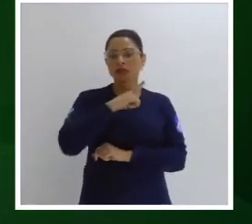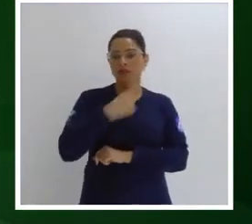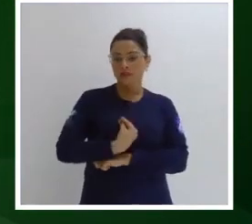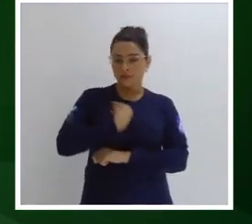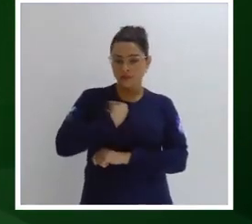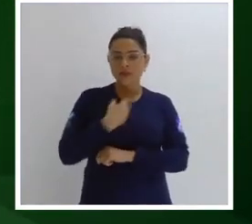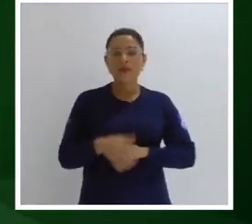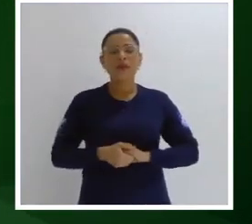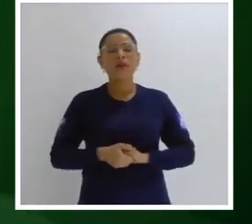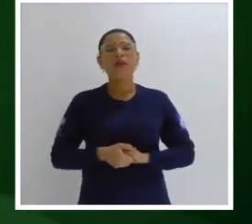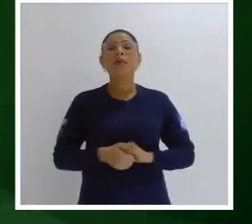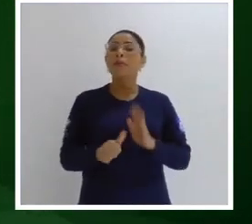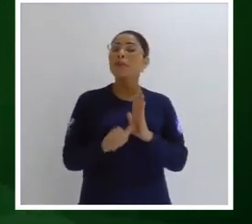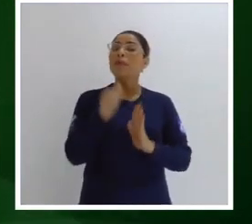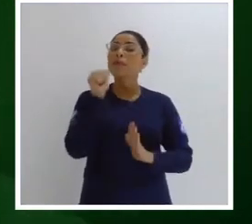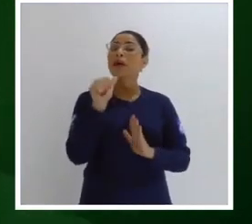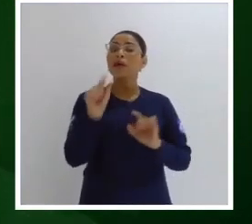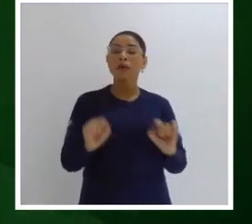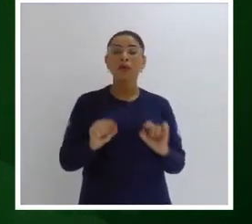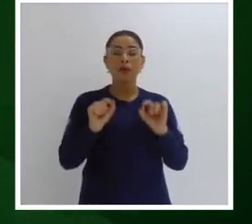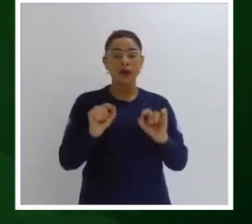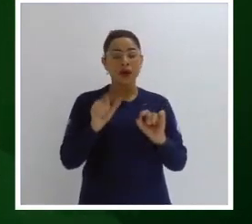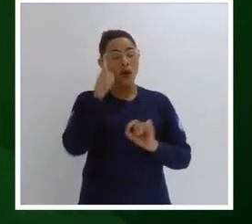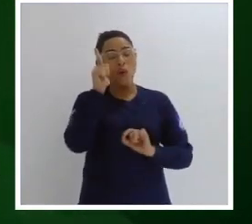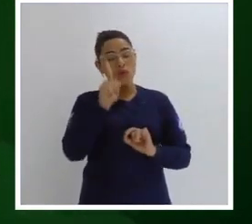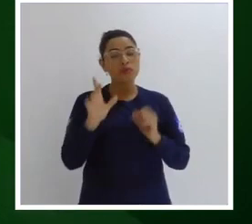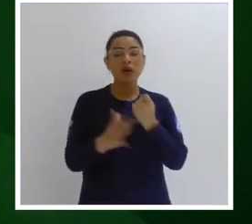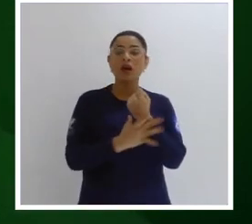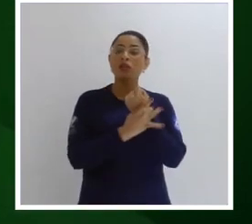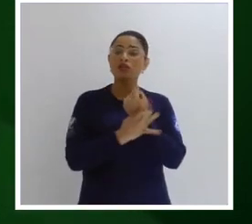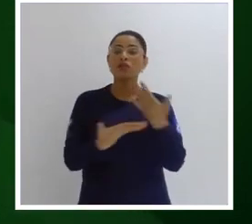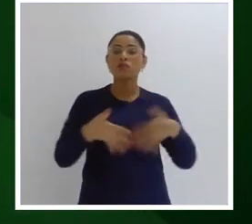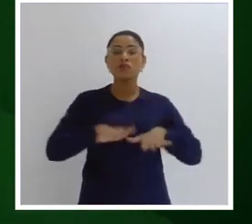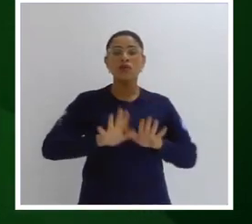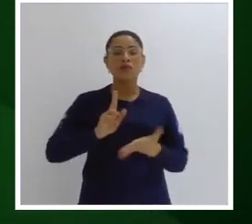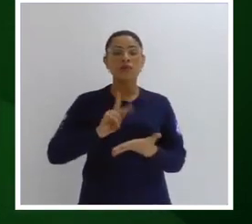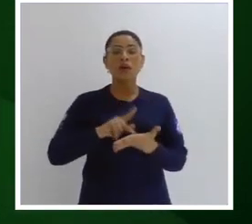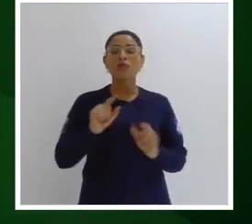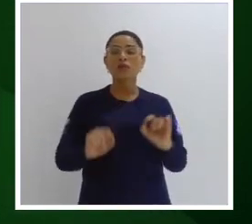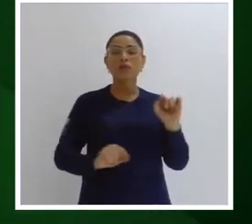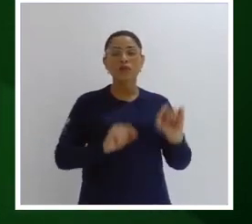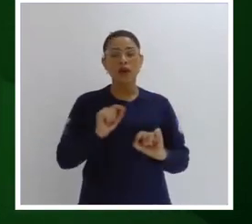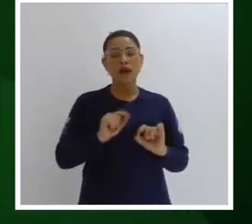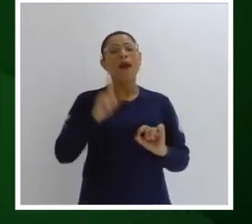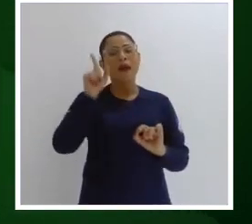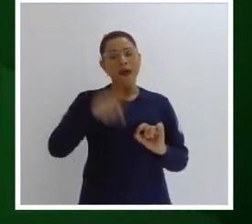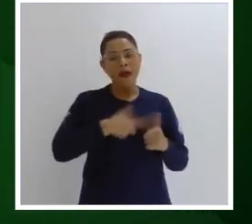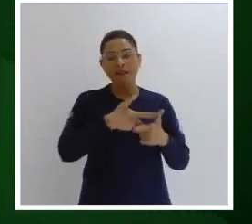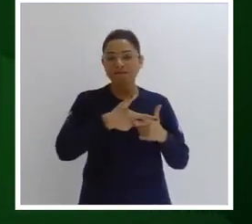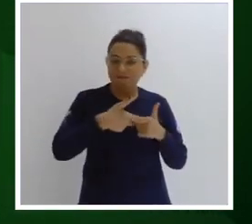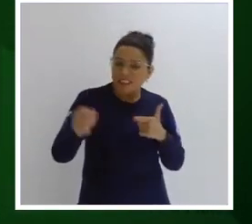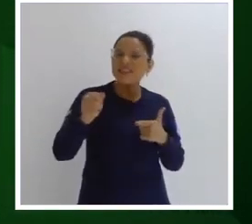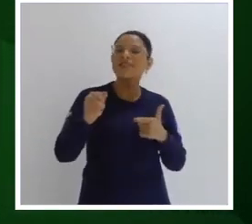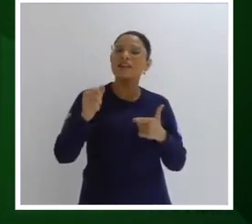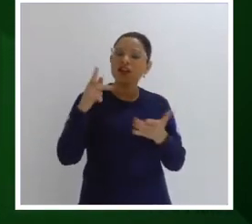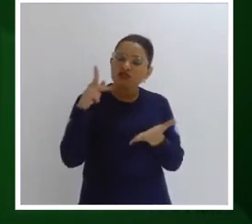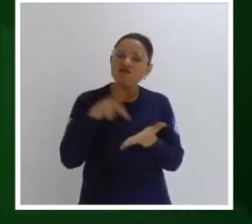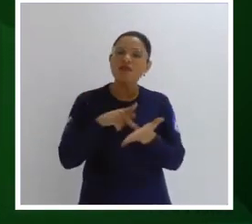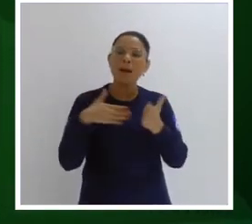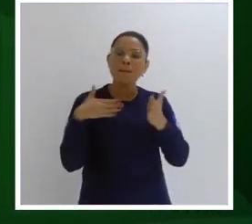então o primeiro passo para a gente garantir essa inclusão é vencer essa questão das